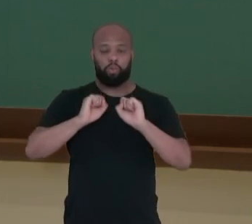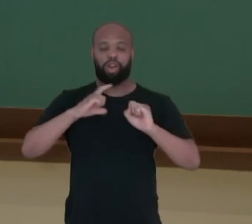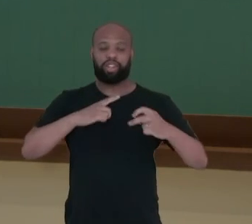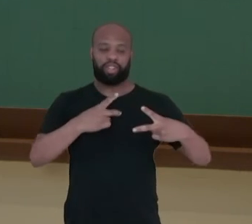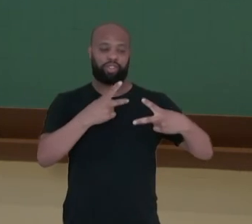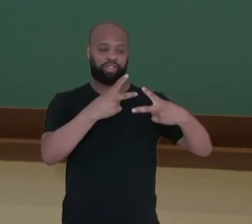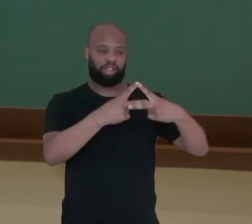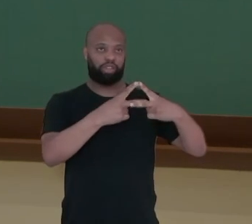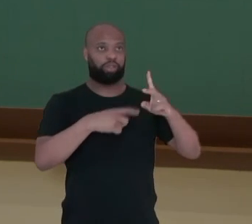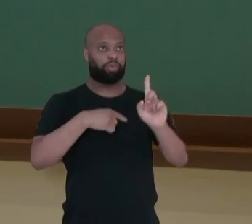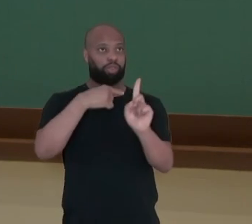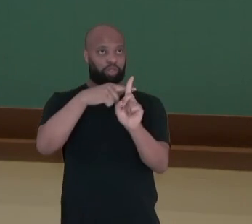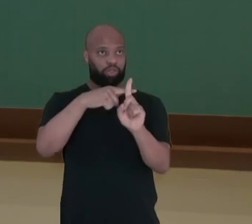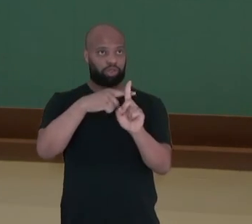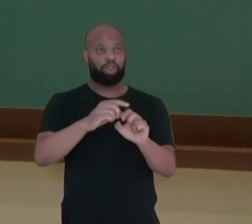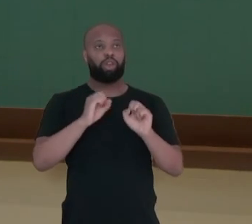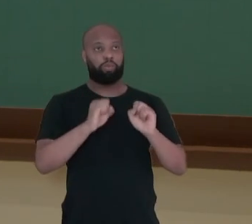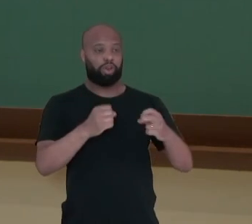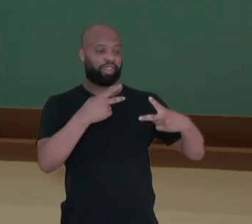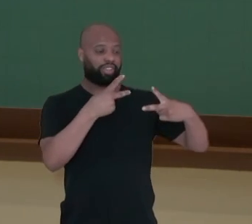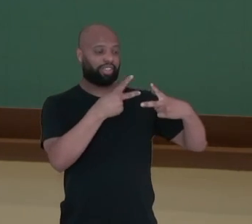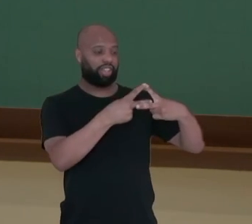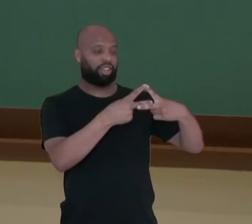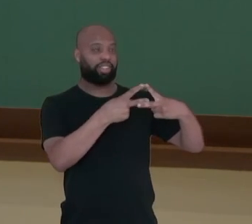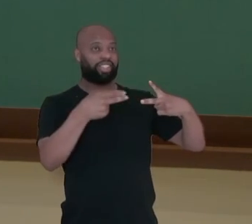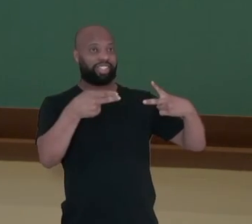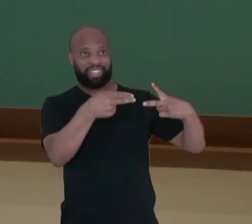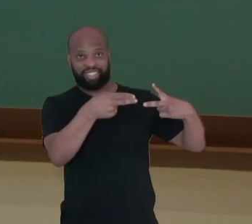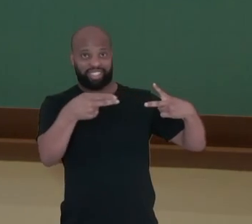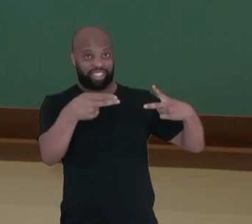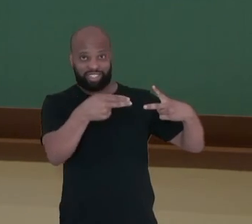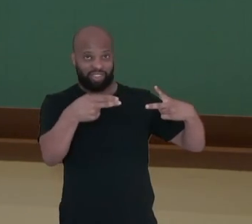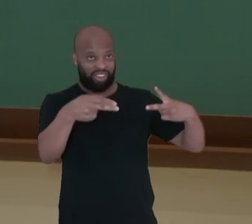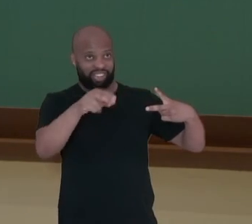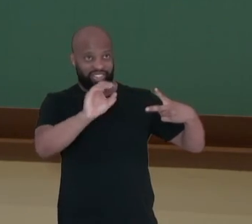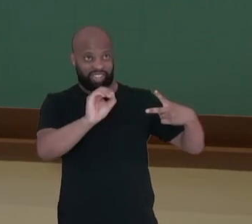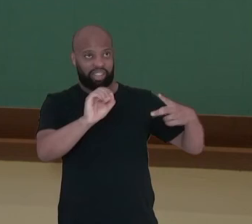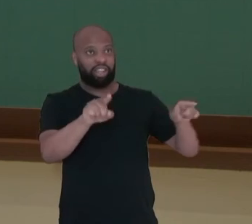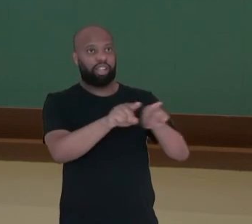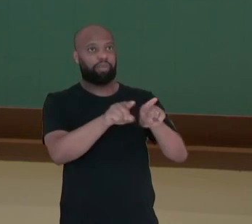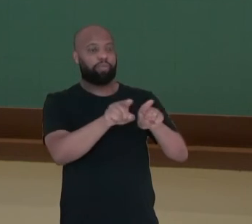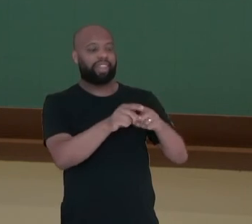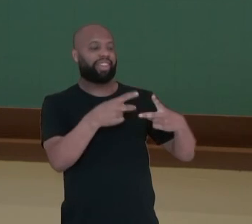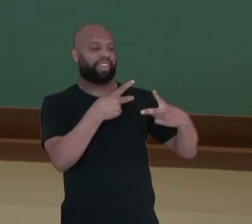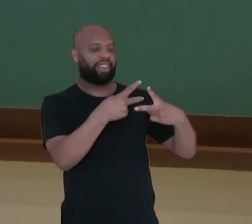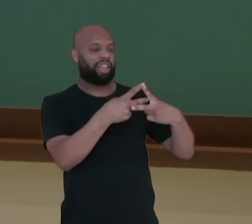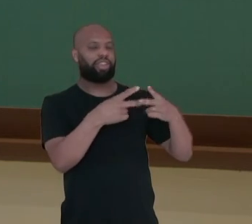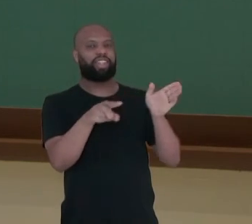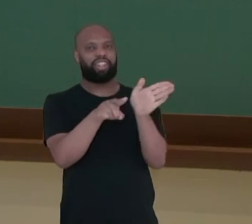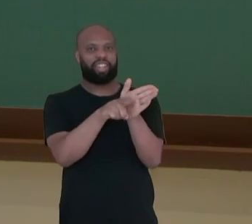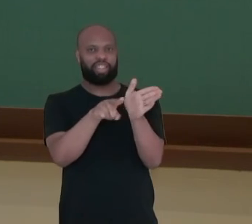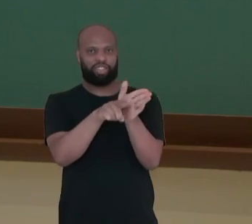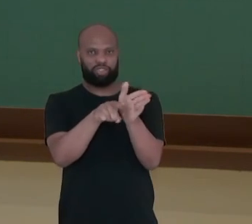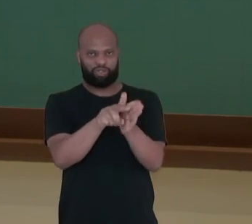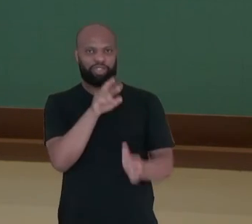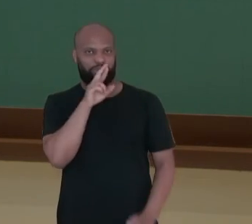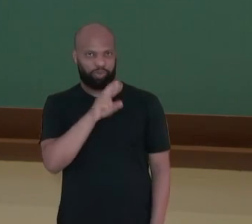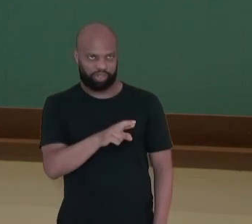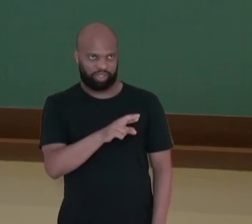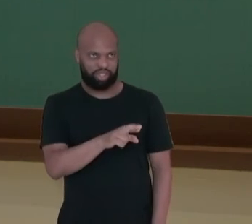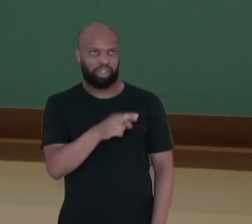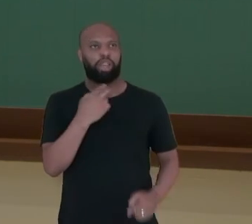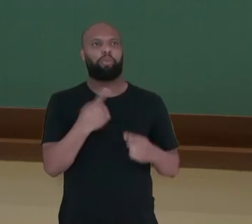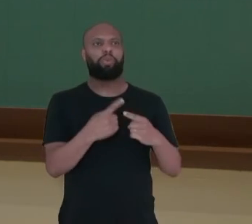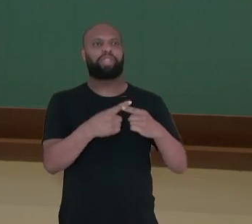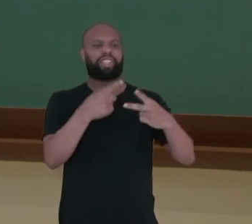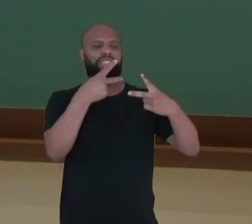do que zero, o delta igual a zero e o delta menor do que zero. Mas e por que esse